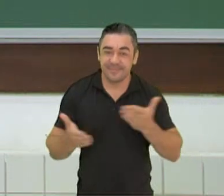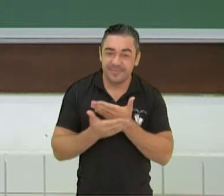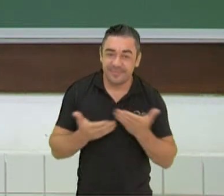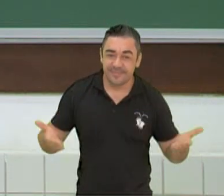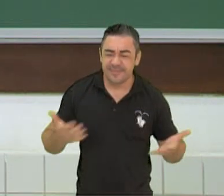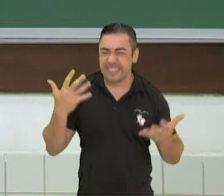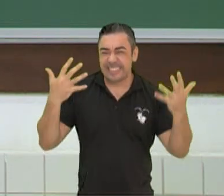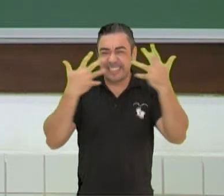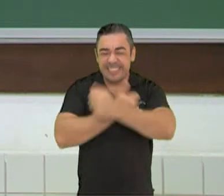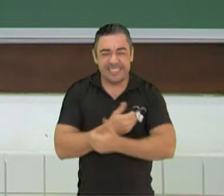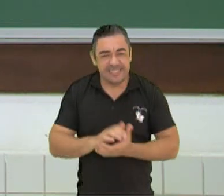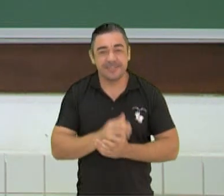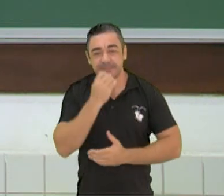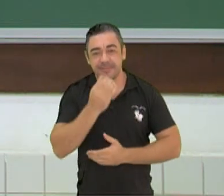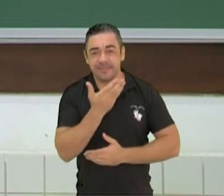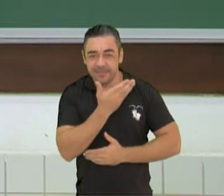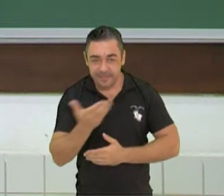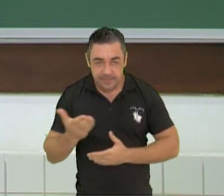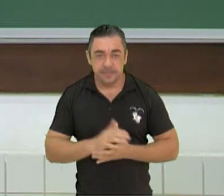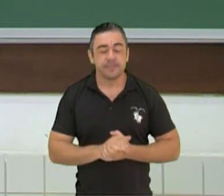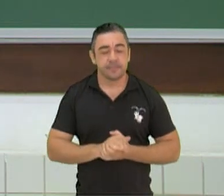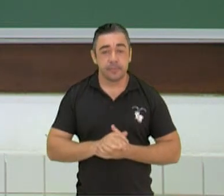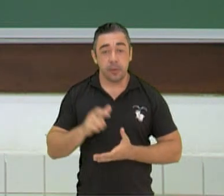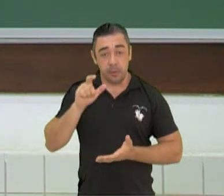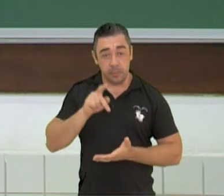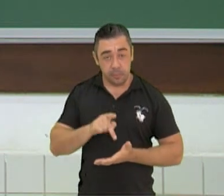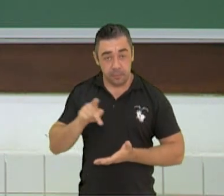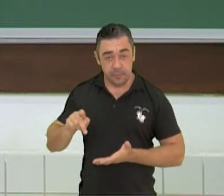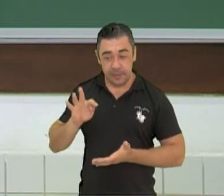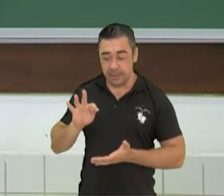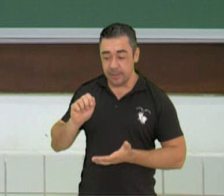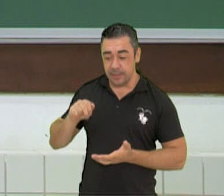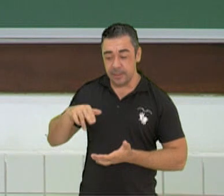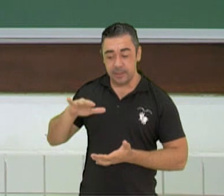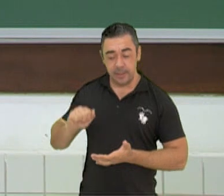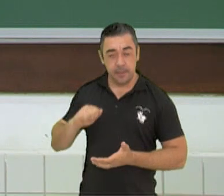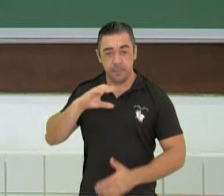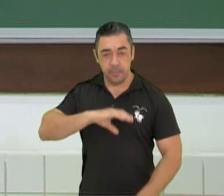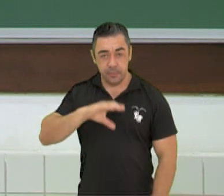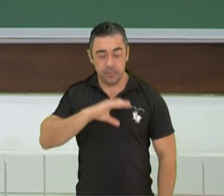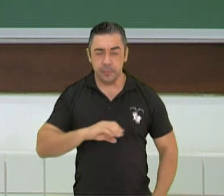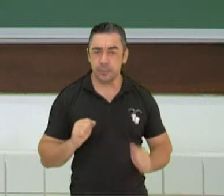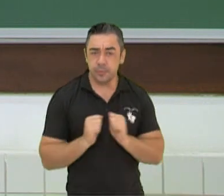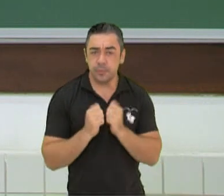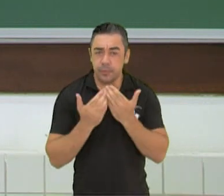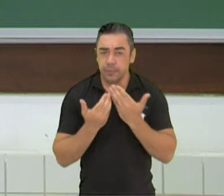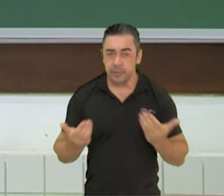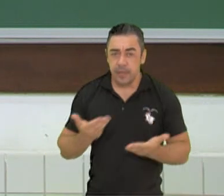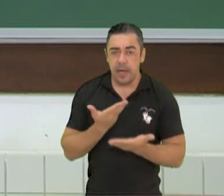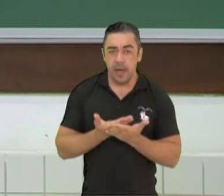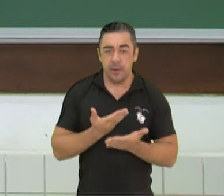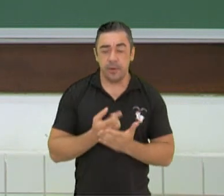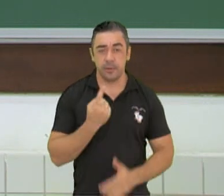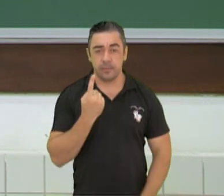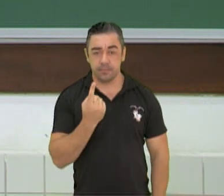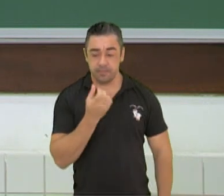pessoas lindas! Tudo bem com vocês? Professora Tânia de Língua Portuguesa, trabalhando hoje a aula de número